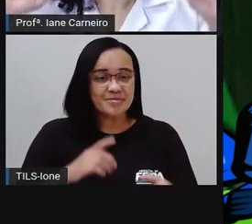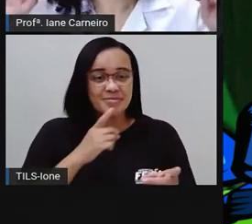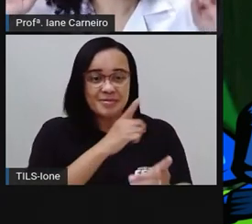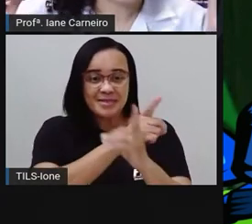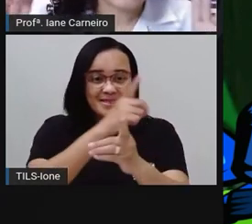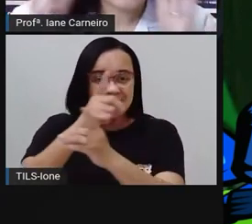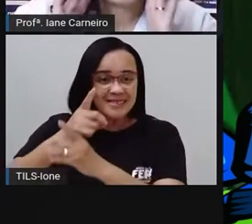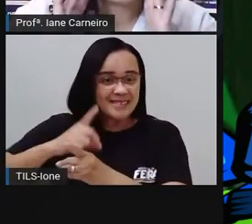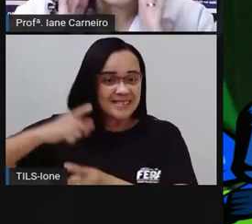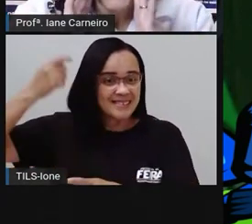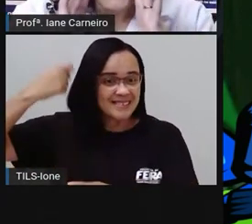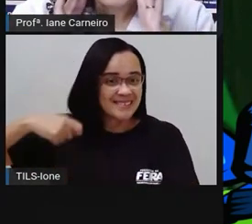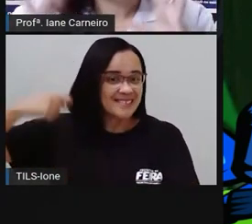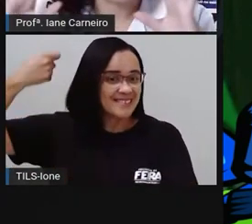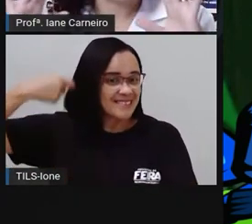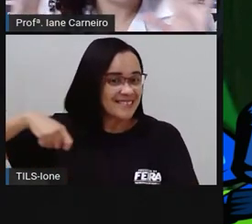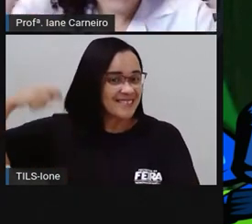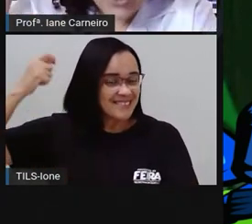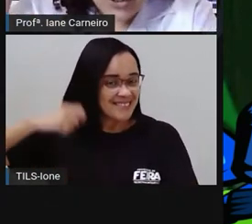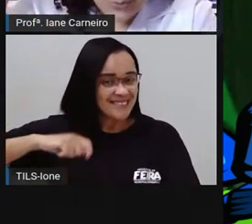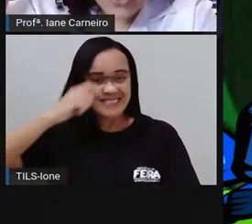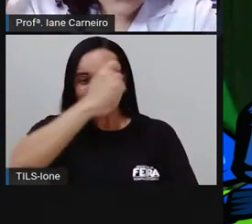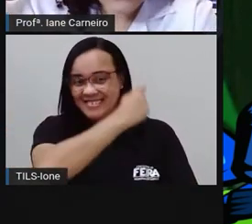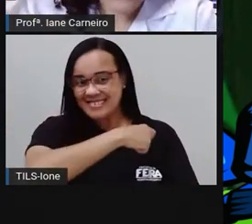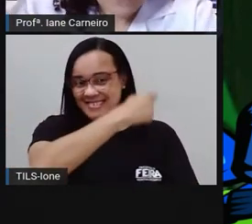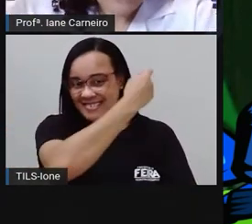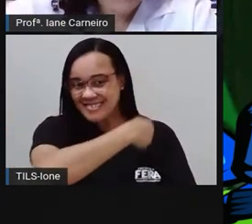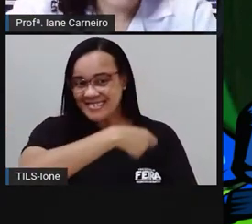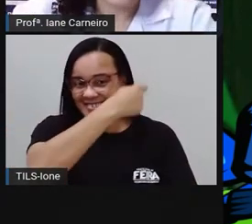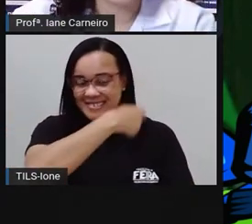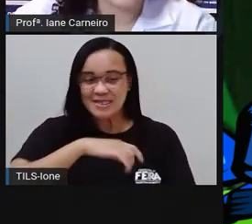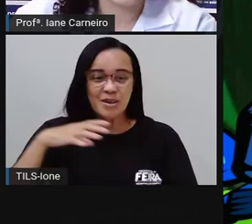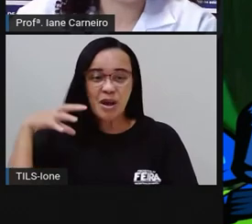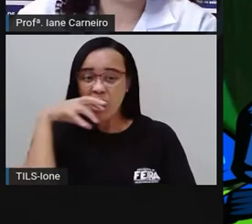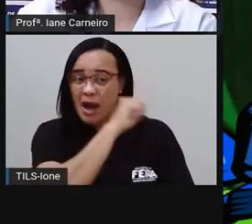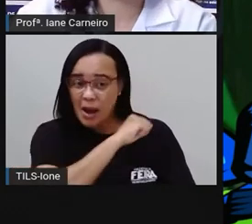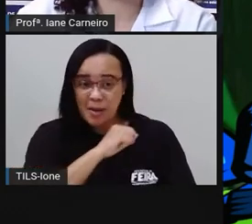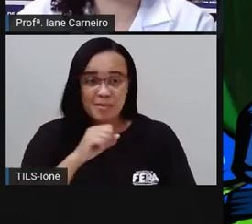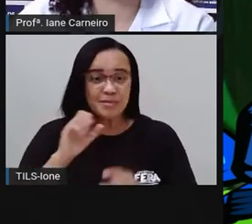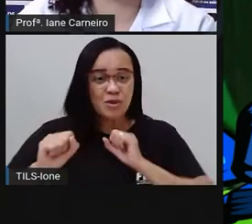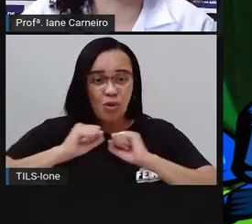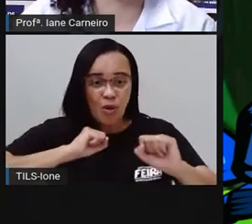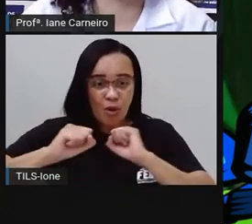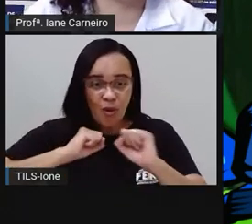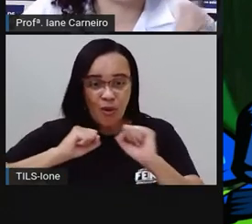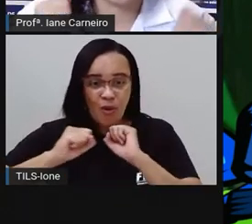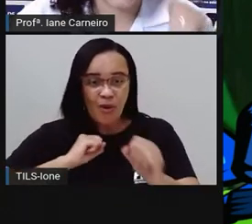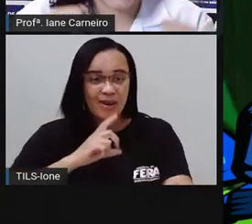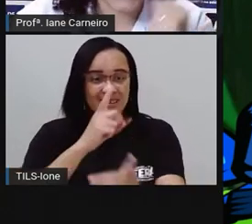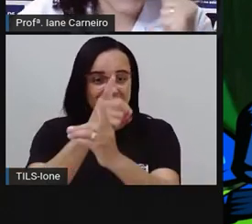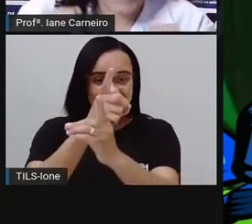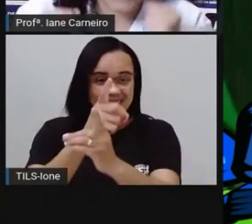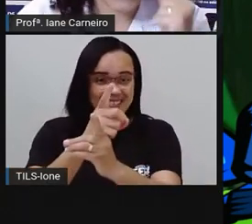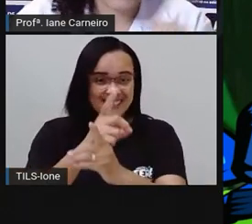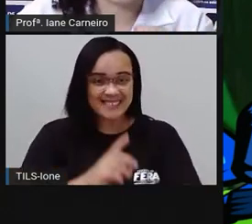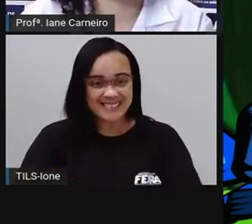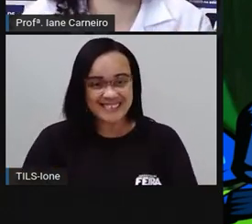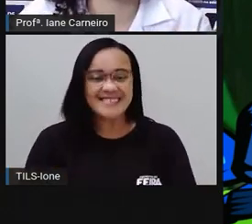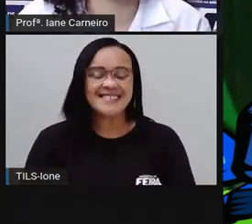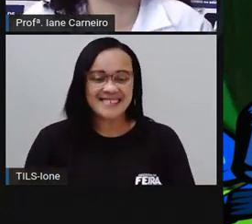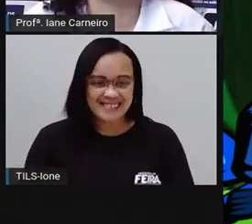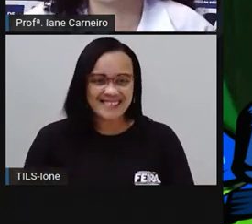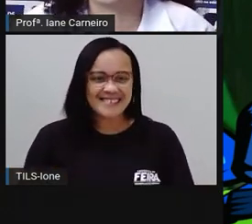Encontre um pente. Corre, pega um pente de pentear o cabelo. Corre, corre, corre. Ó,